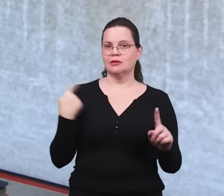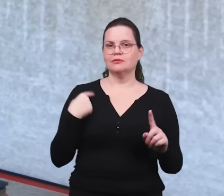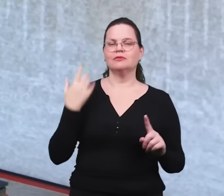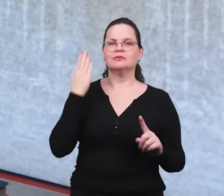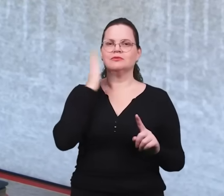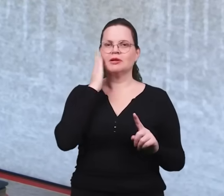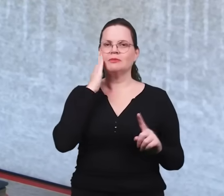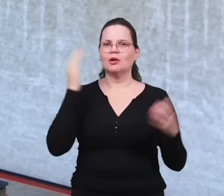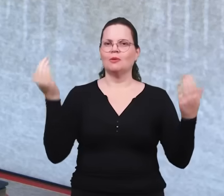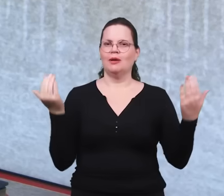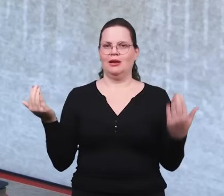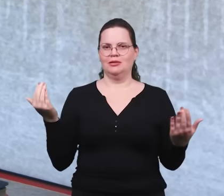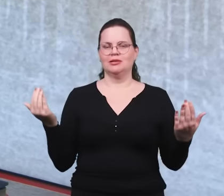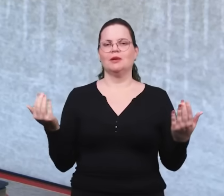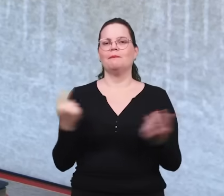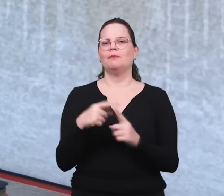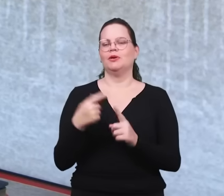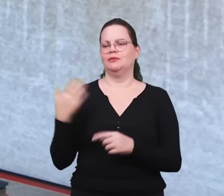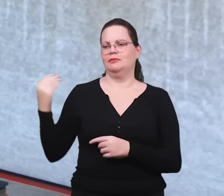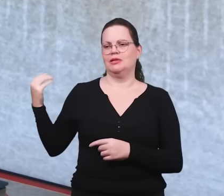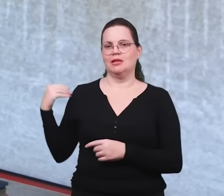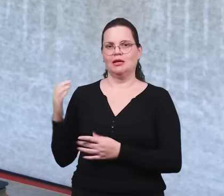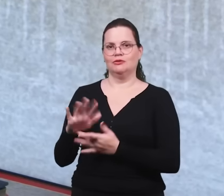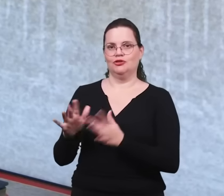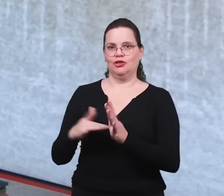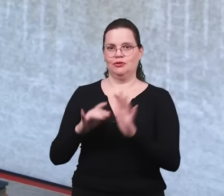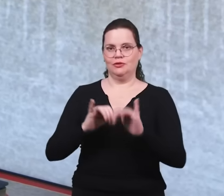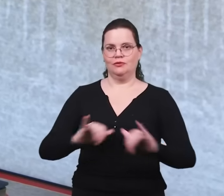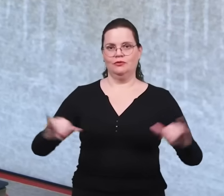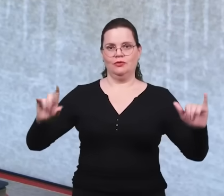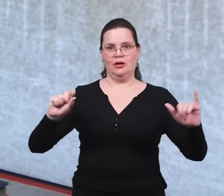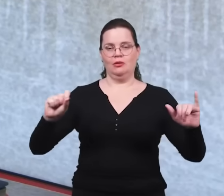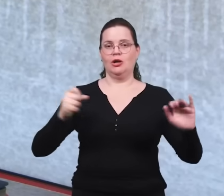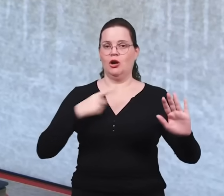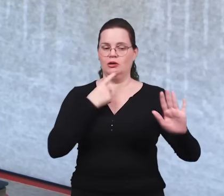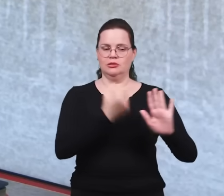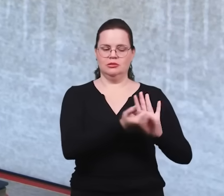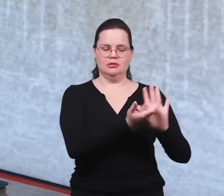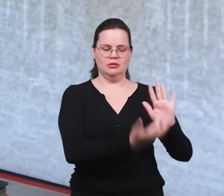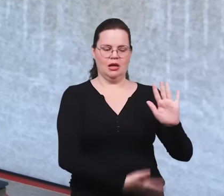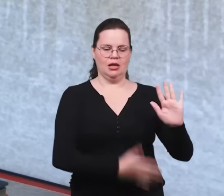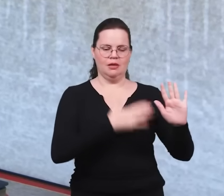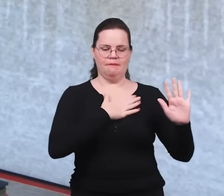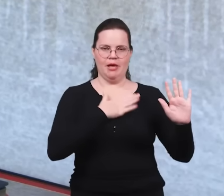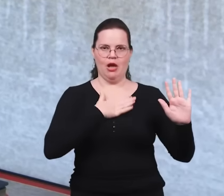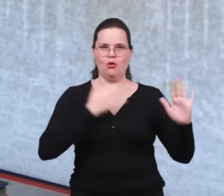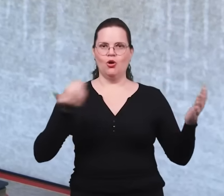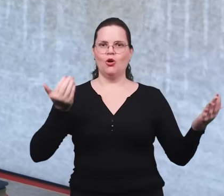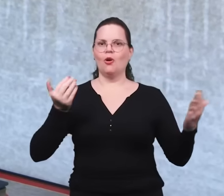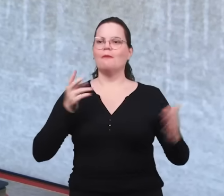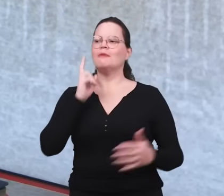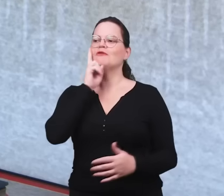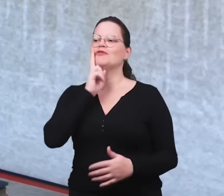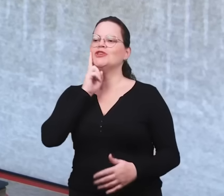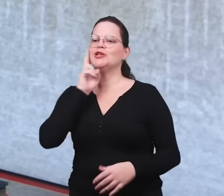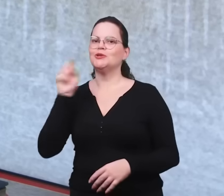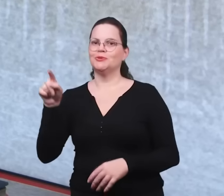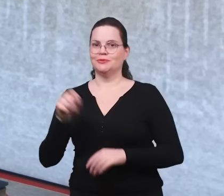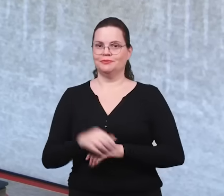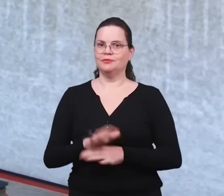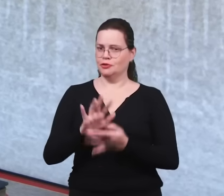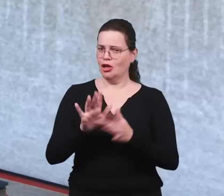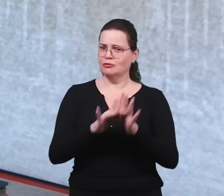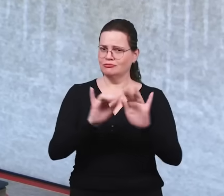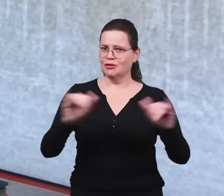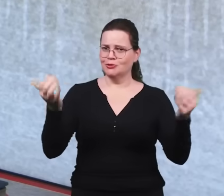que Jesus fez um dia entre o vinho e o sangue dele, o seu sangue. Jesus fez isto quando ele celebrou